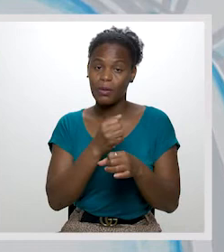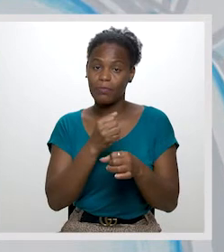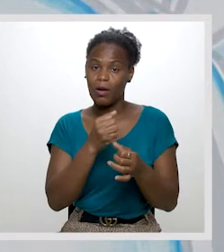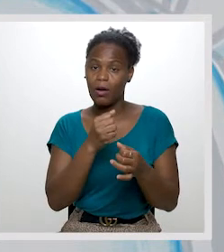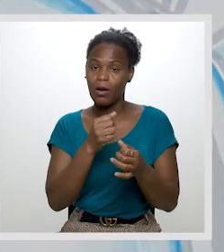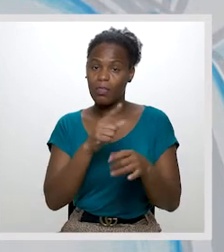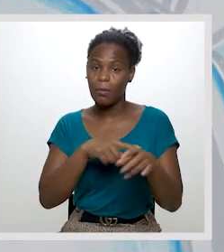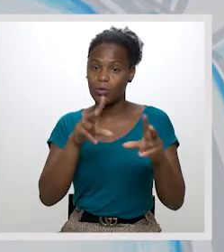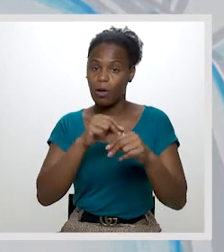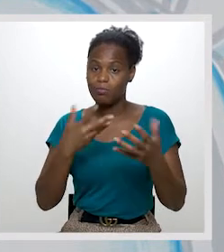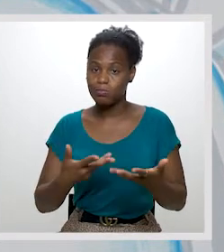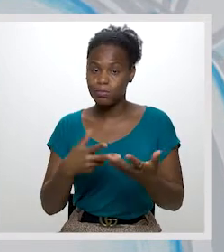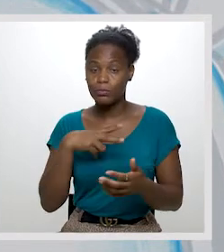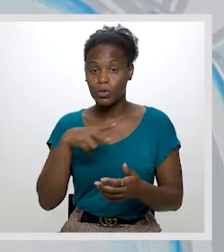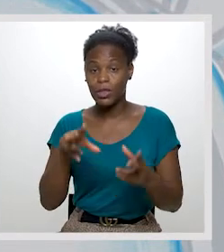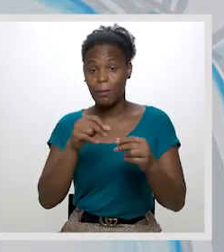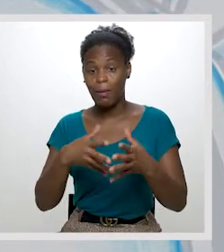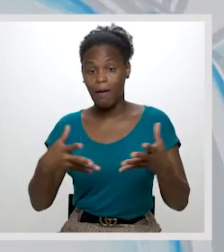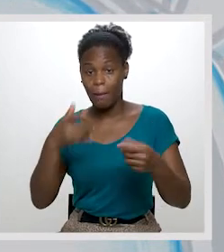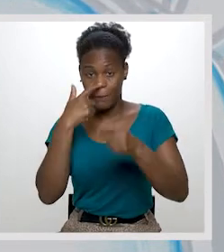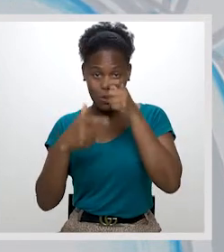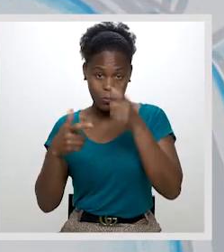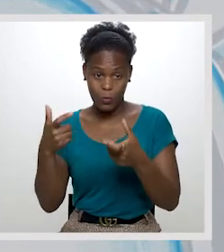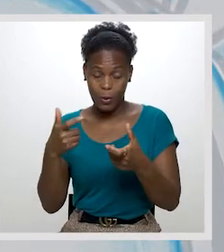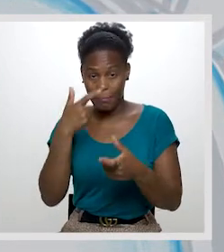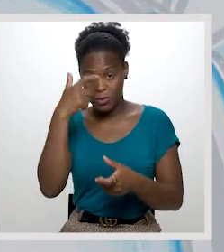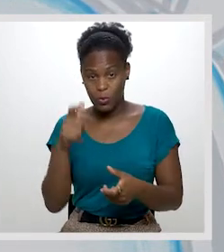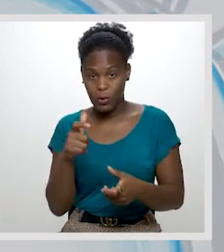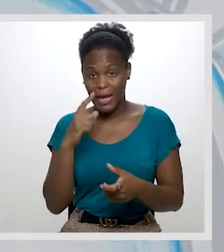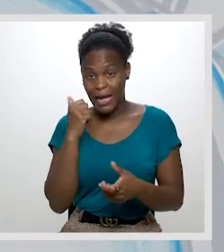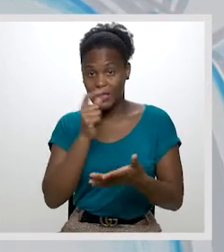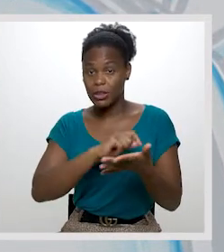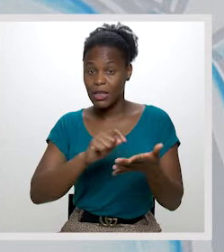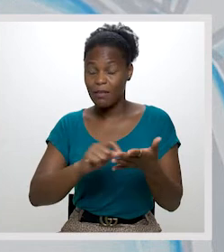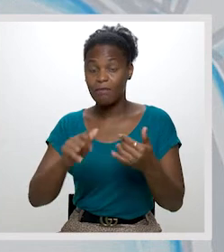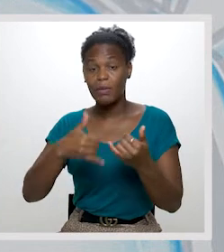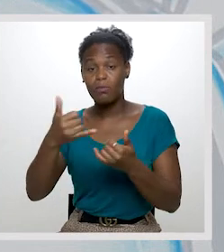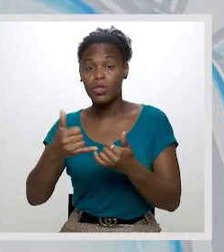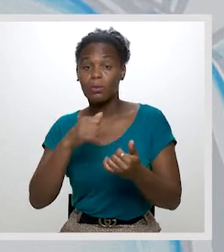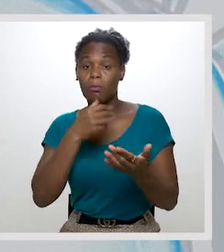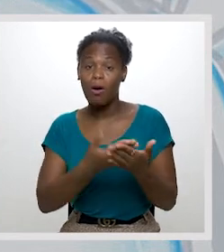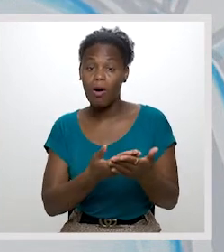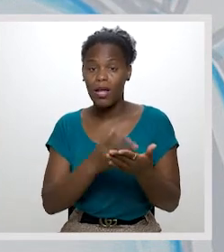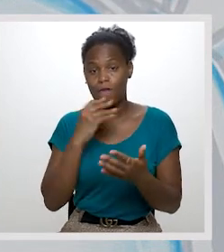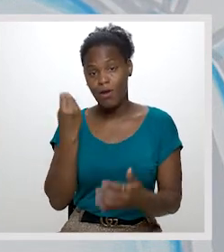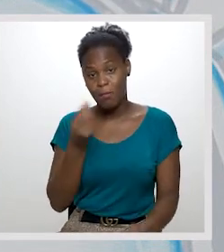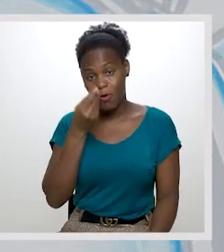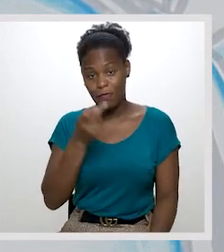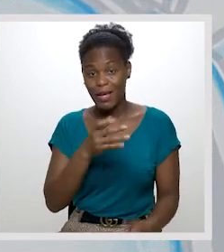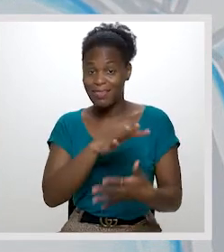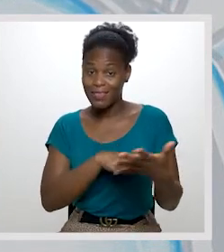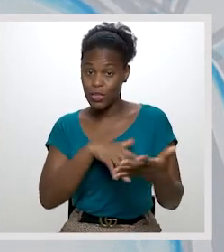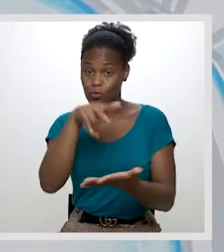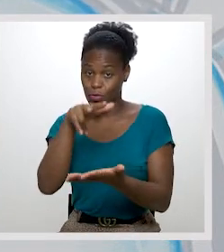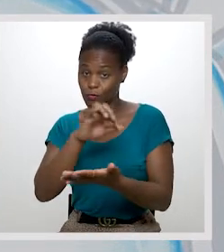modernismo português, o maior protagonista. Ele é um escritor que, depois de morrer, surge a sua fama,